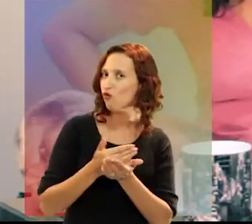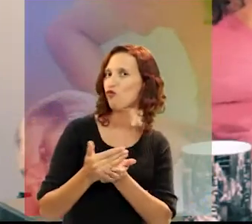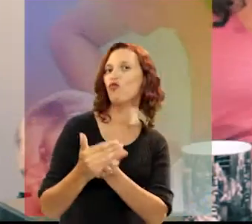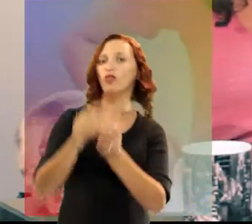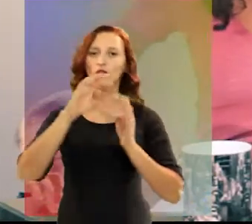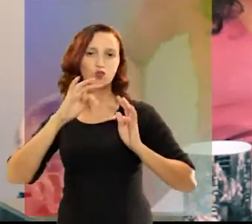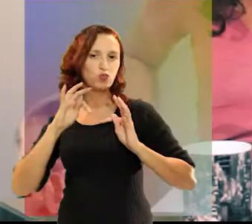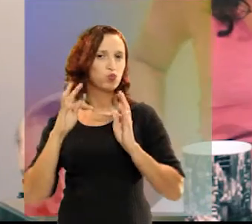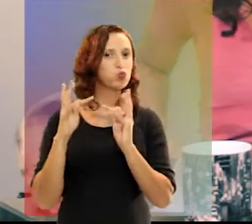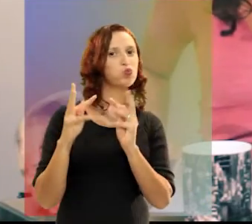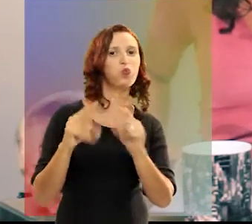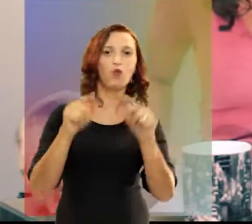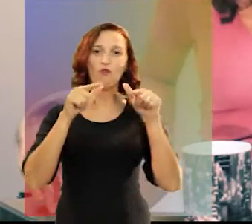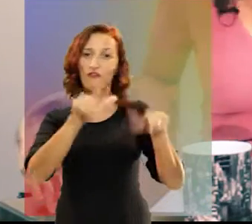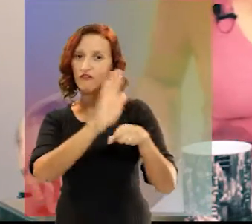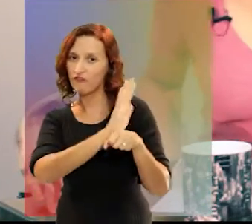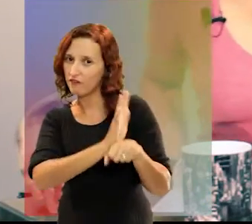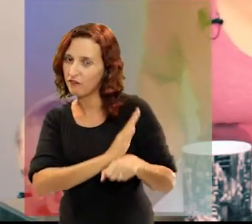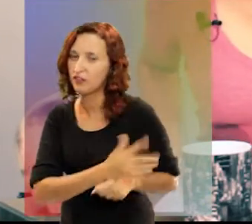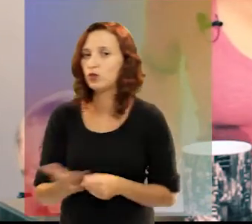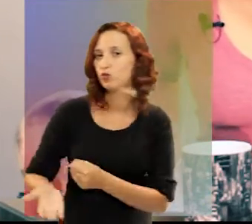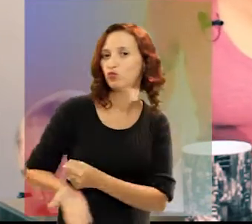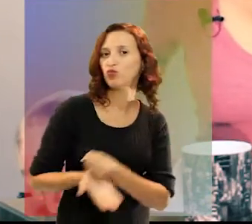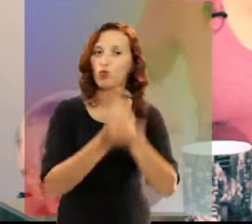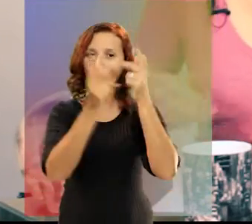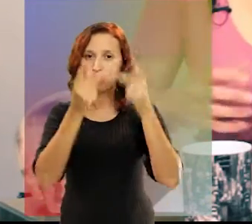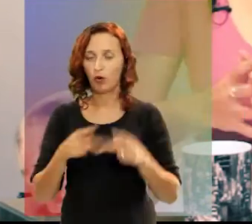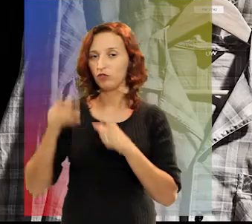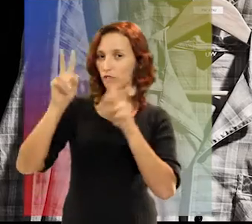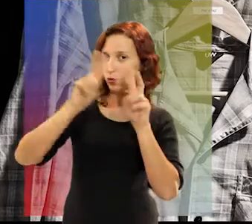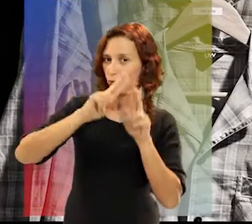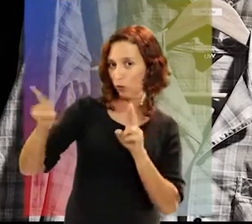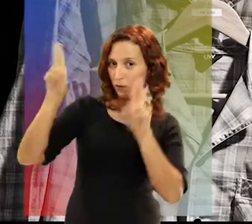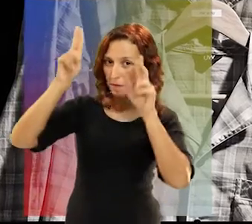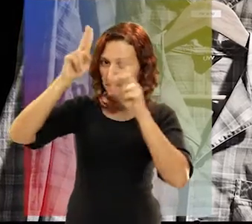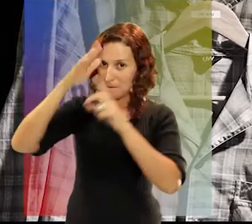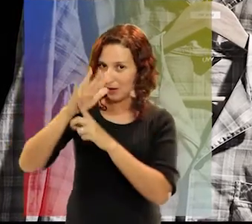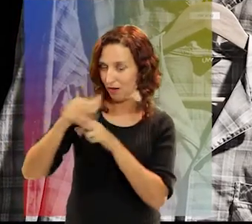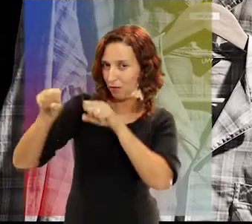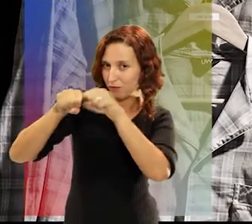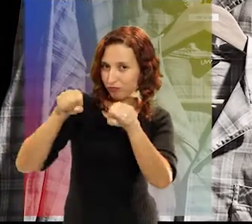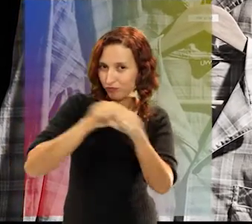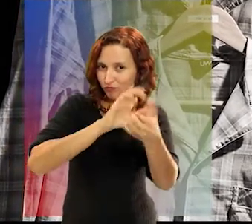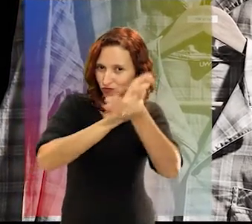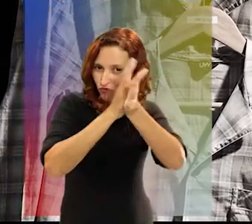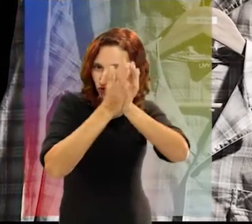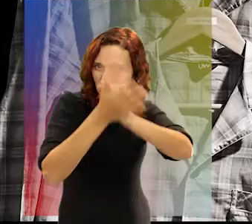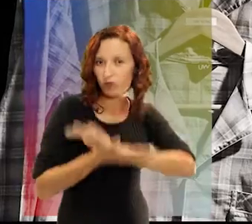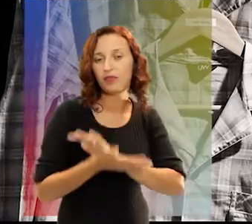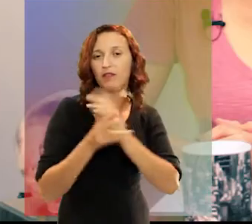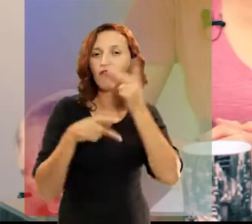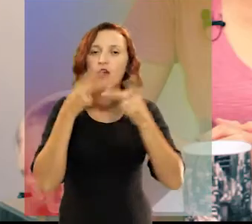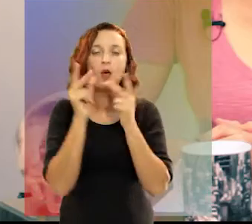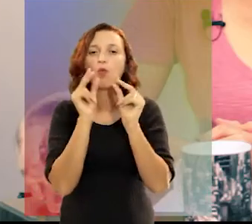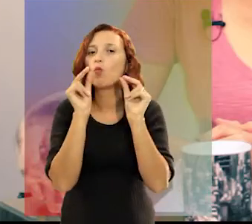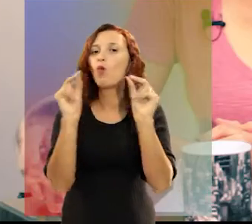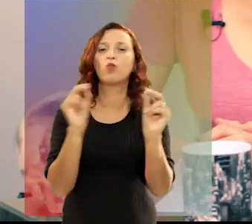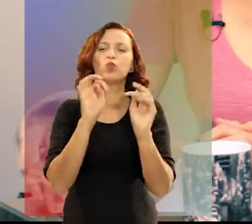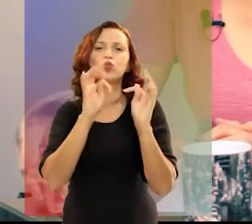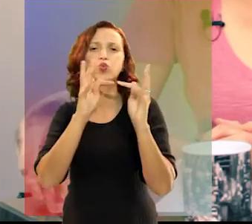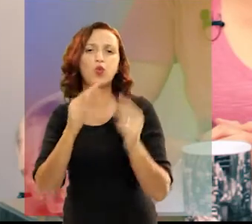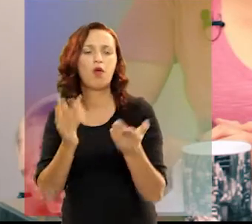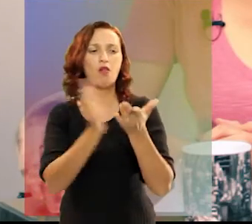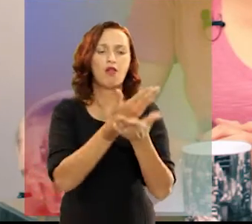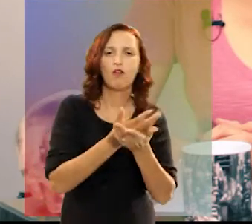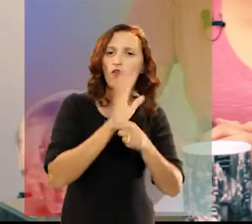Dando continuidade à nossa série de vídeos com o oferecimento do projeto A Máquina que Matava Fascistas, a gente vai falar agora sobre as obras de teatro